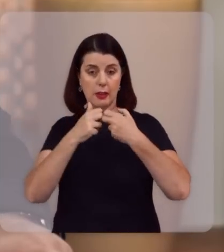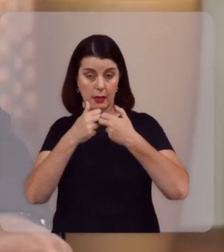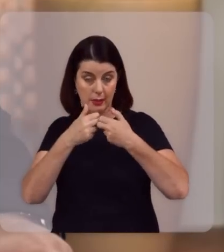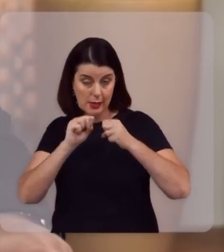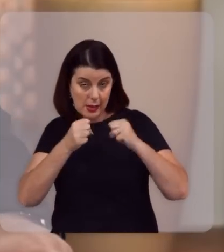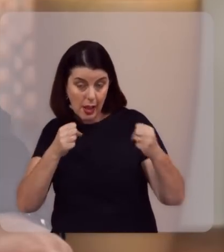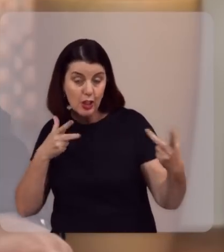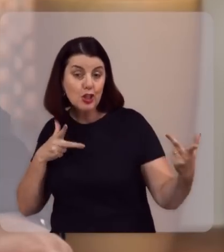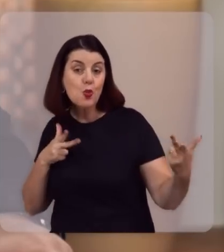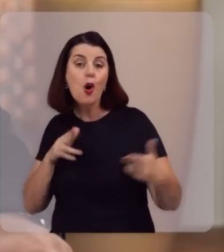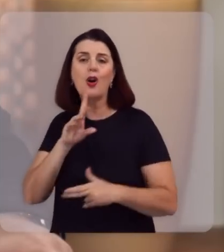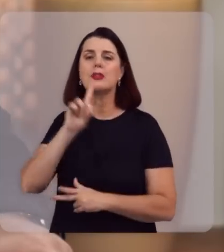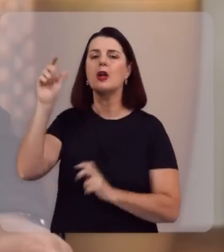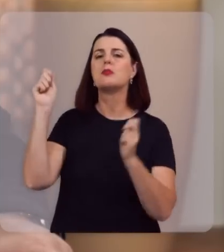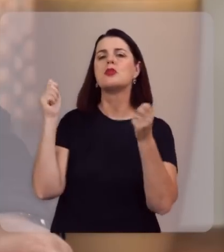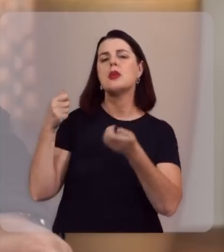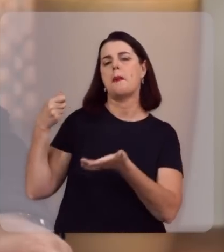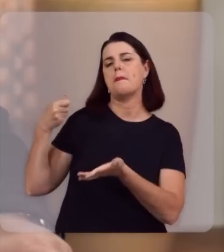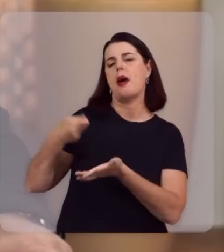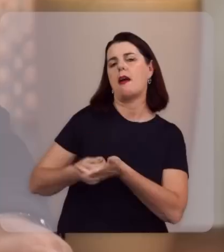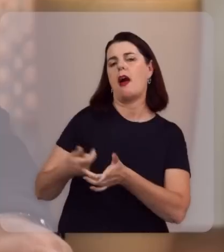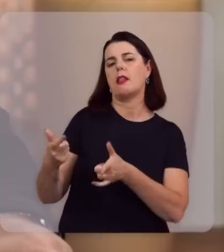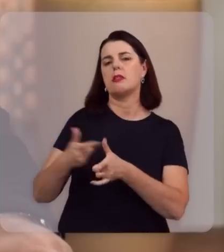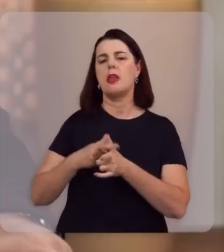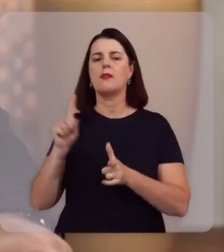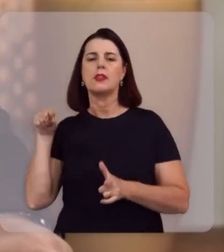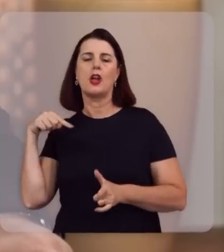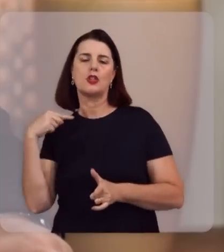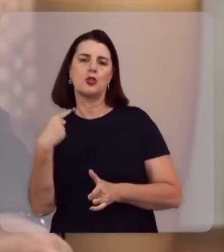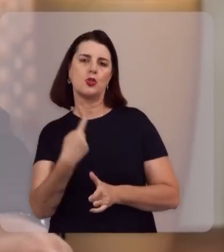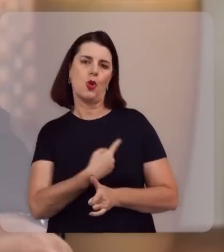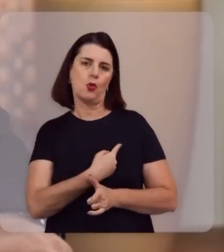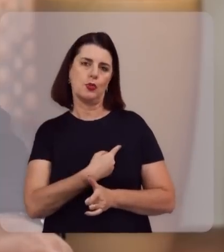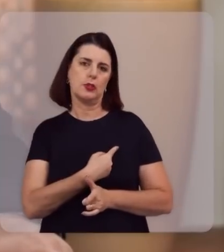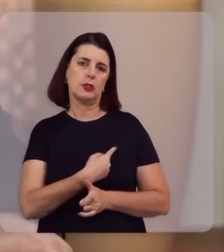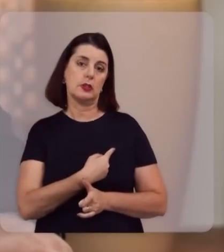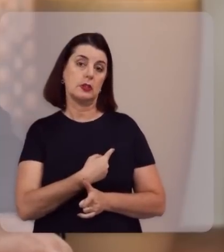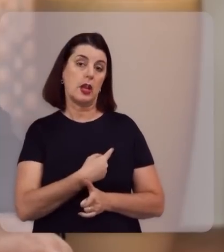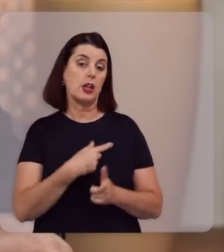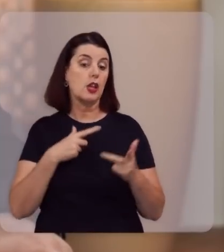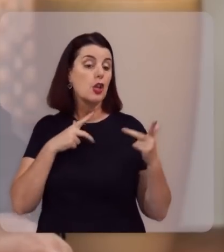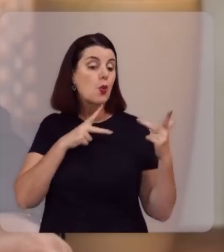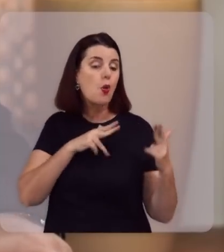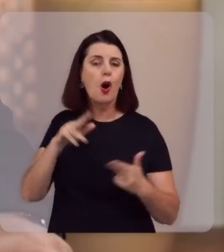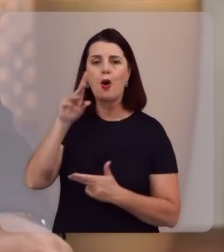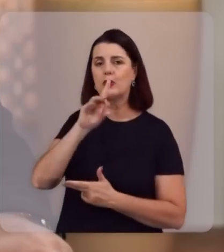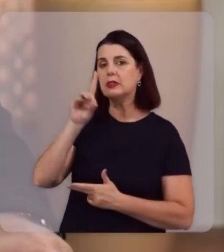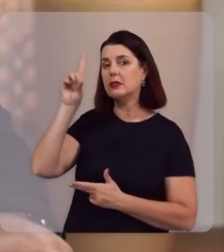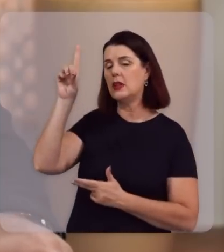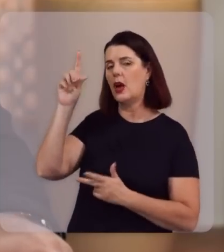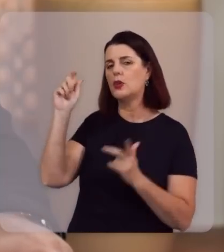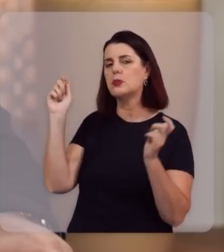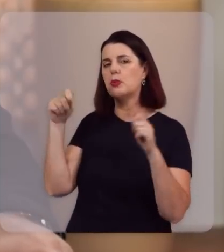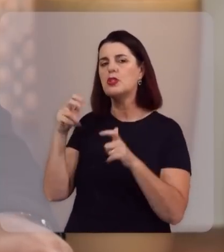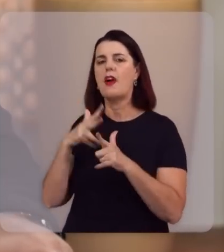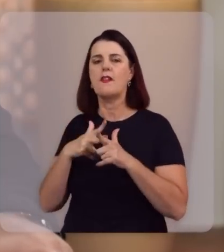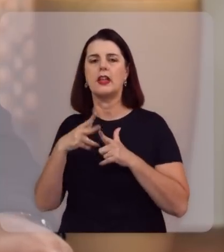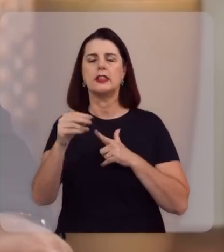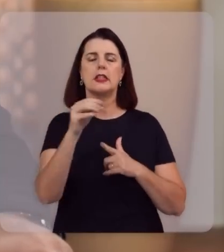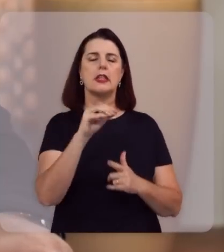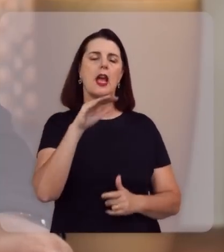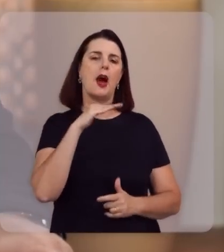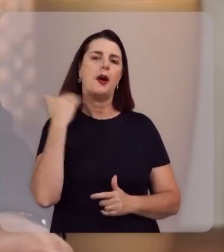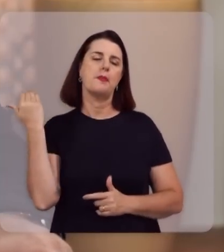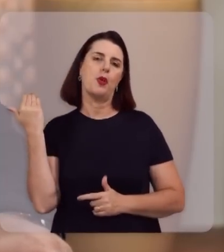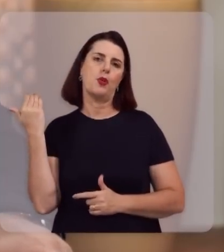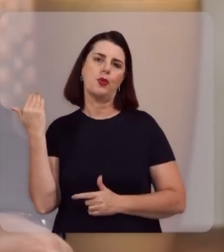Deus poderia pagar uma dívida infinita que tínhamos para com ele. E somente alguém do tamanho de Deus poderia vencer a morte